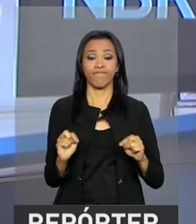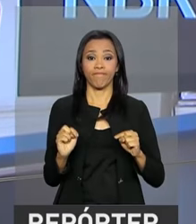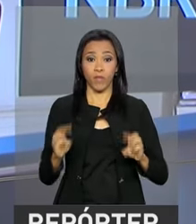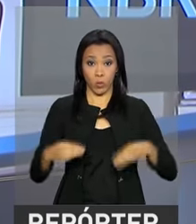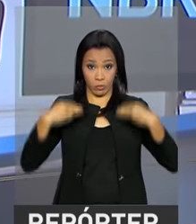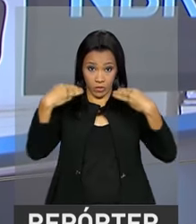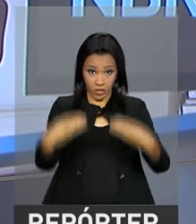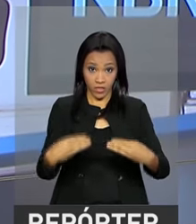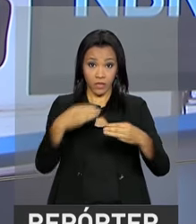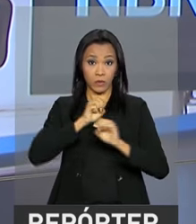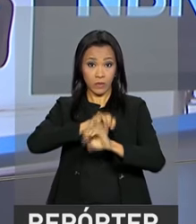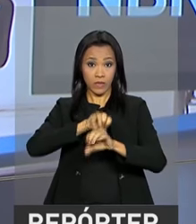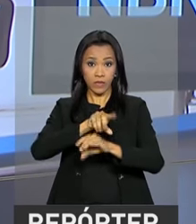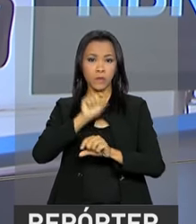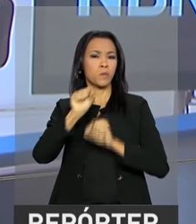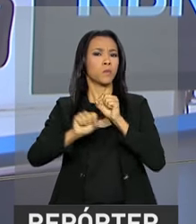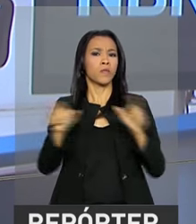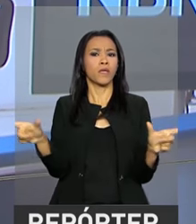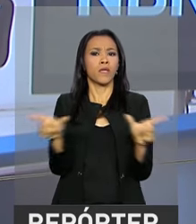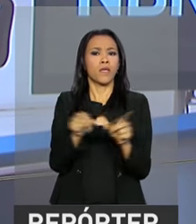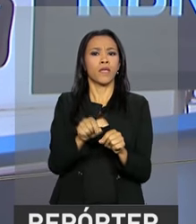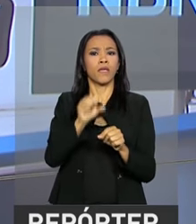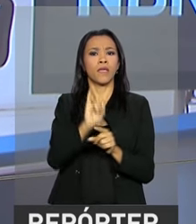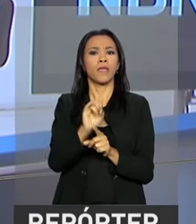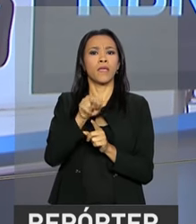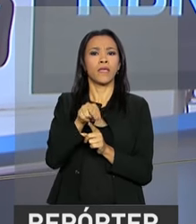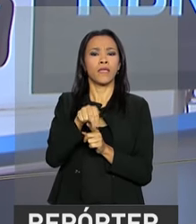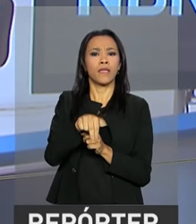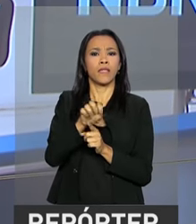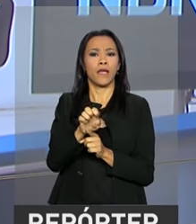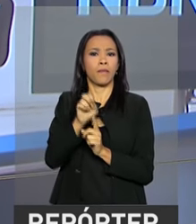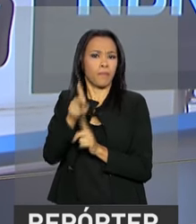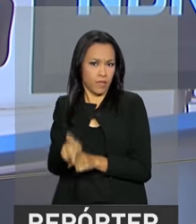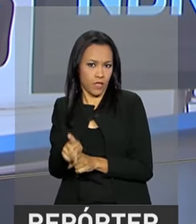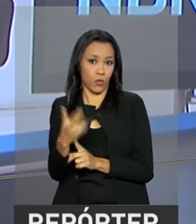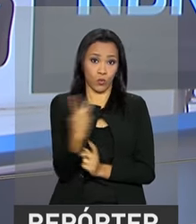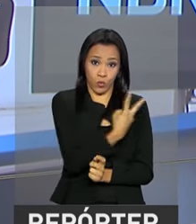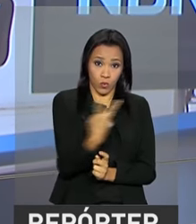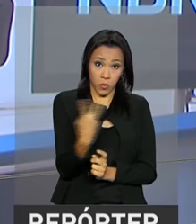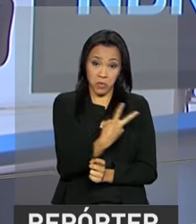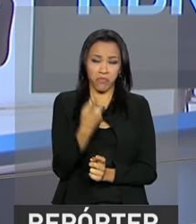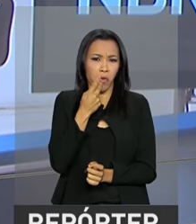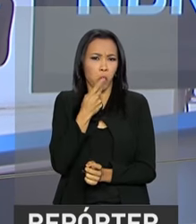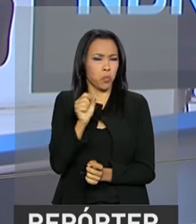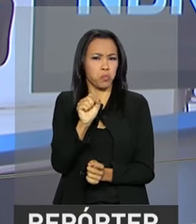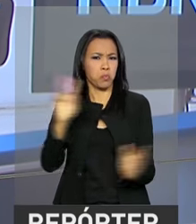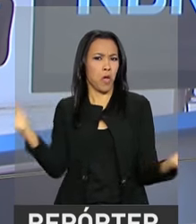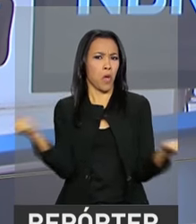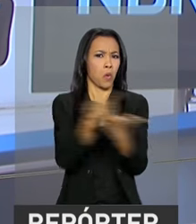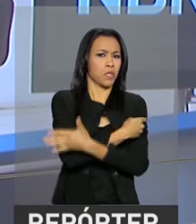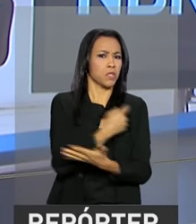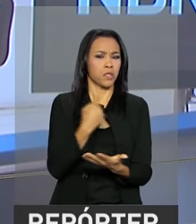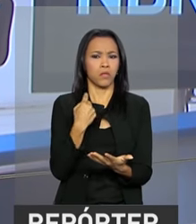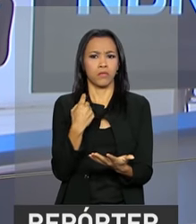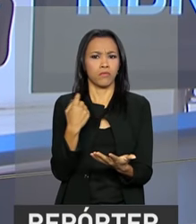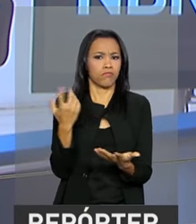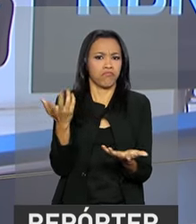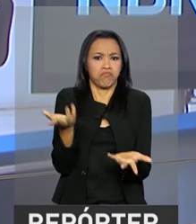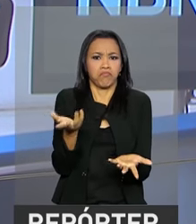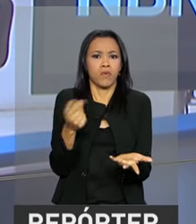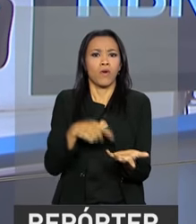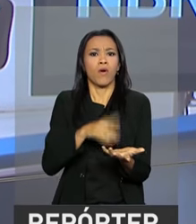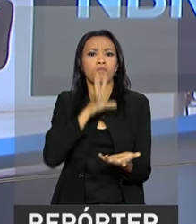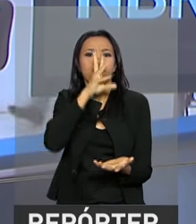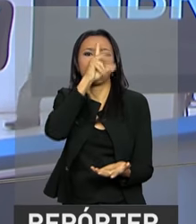Ministério da Educação e o INEP divulgaram nota esclarecendo que não há registro de acidente de segurança ou acesso indevido